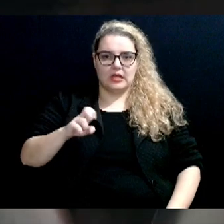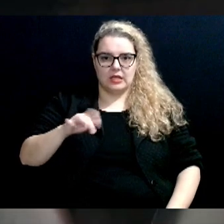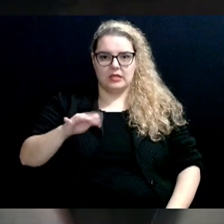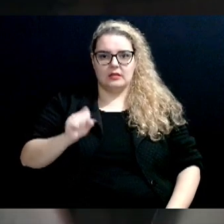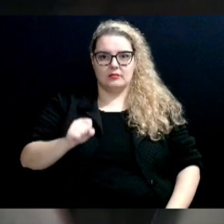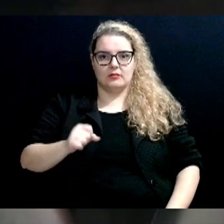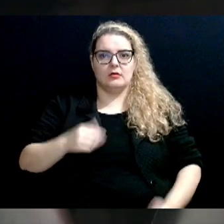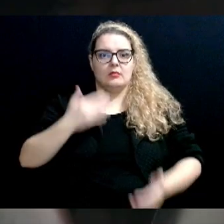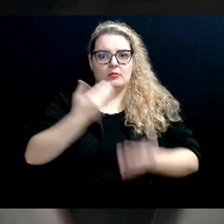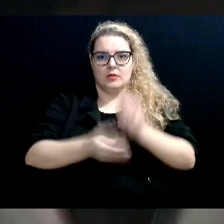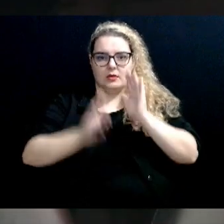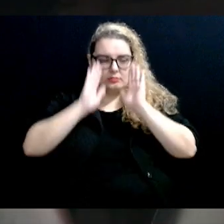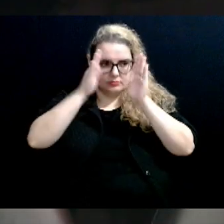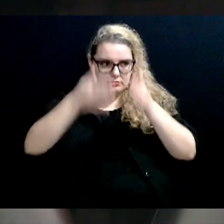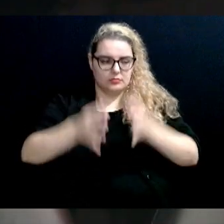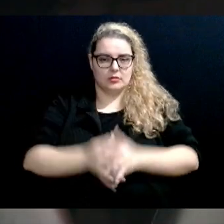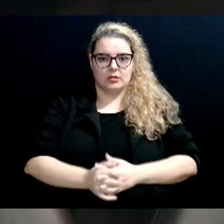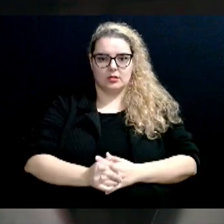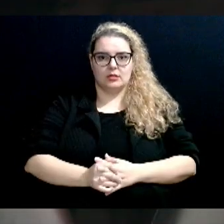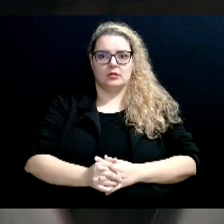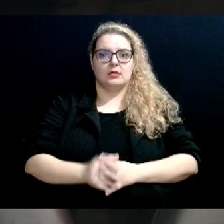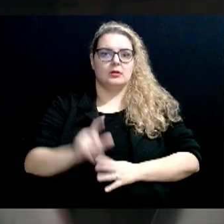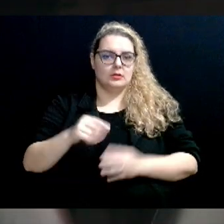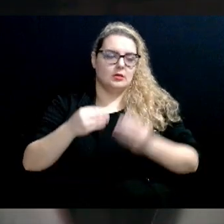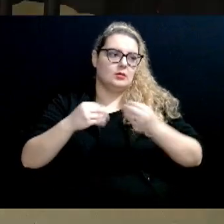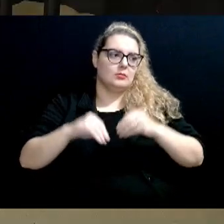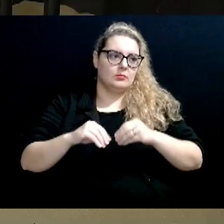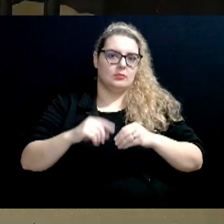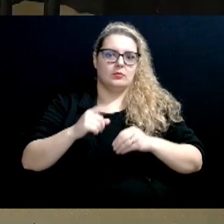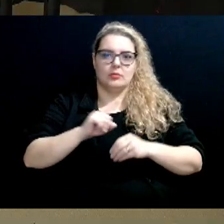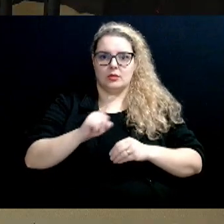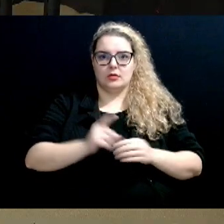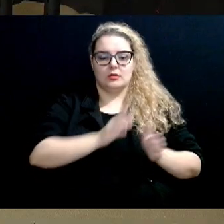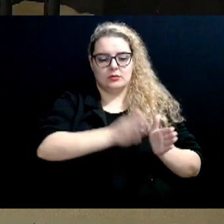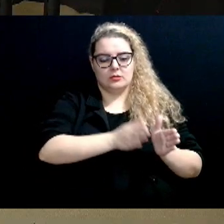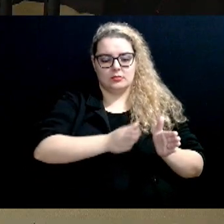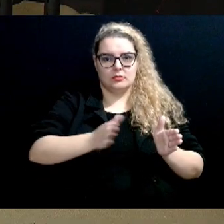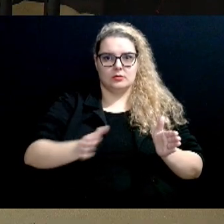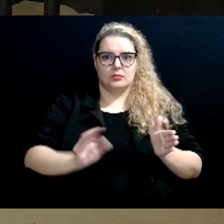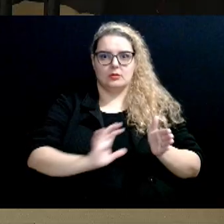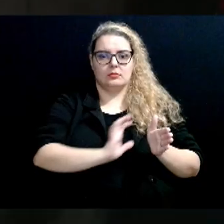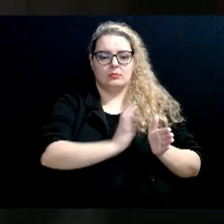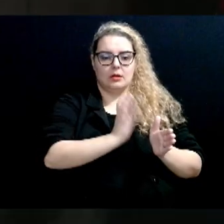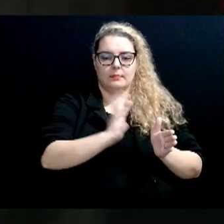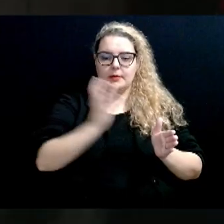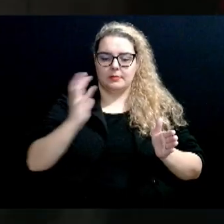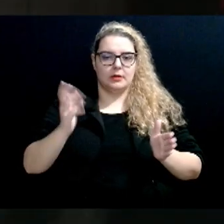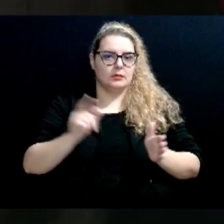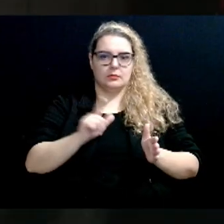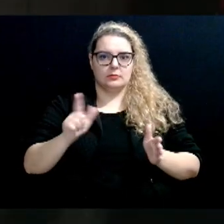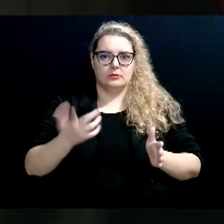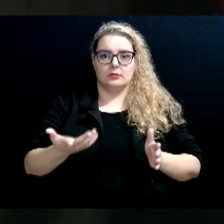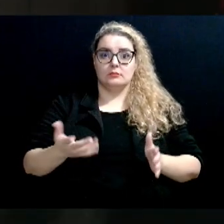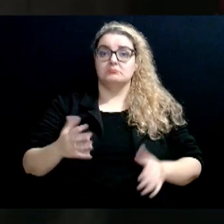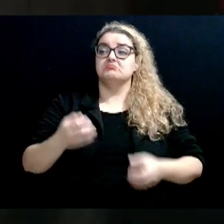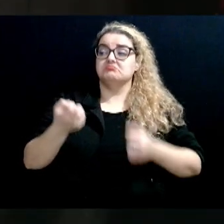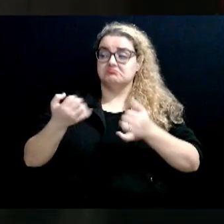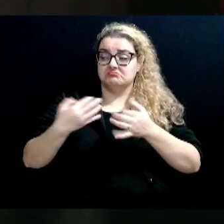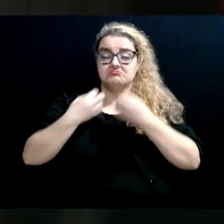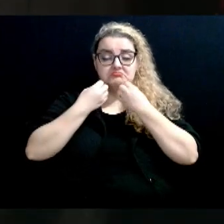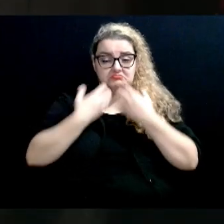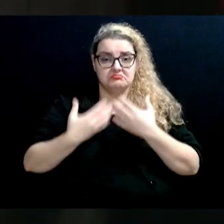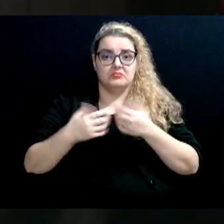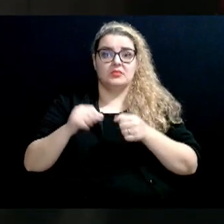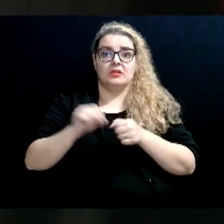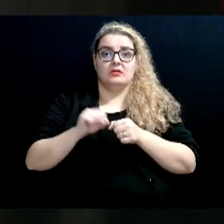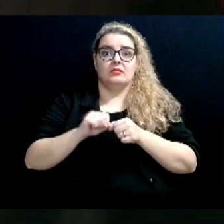Então, fica prejudicada porque não passa por todas as etapas. Nossa, muito bem explicado. Deu para entender agora. A gente faz tudo de uma vez só,